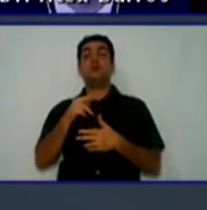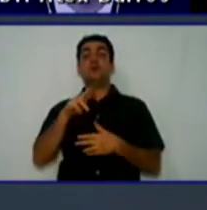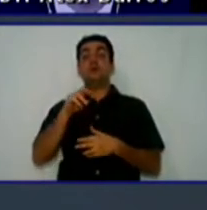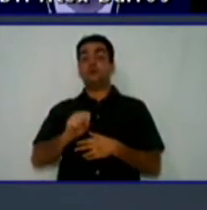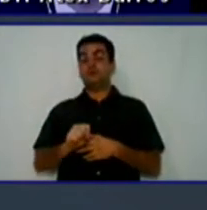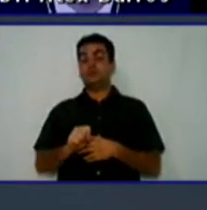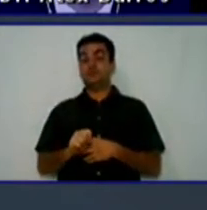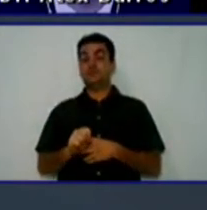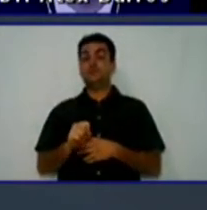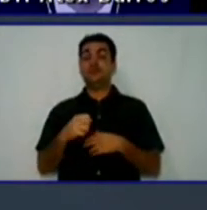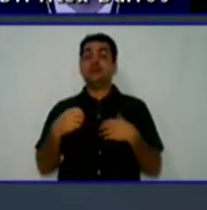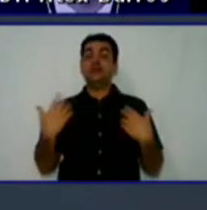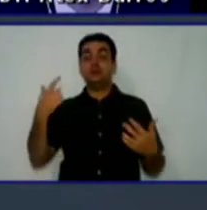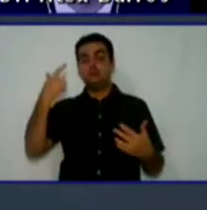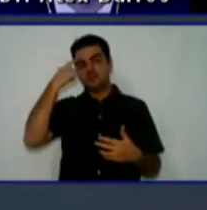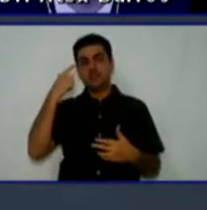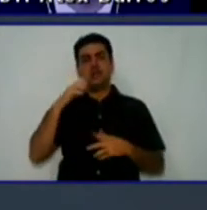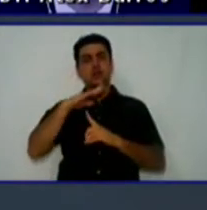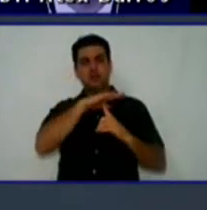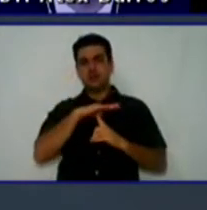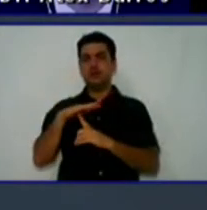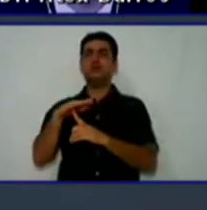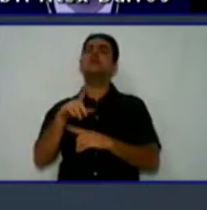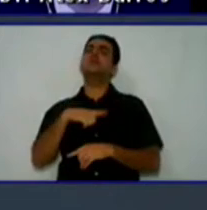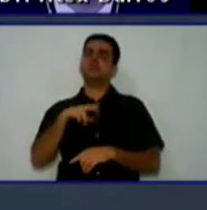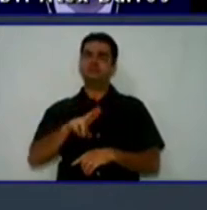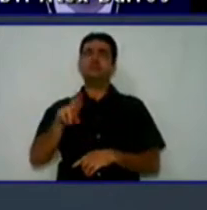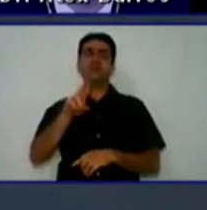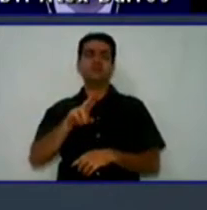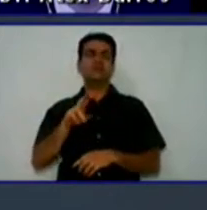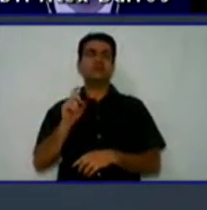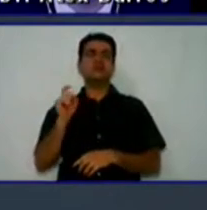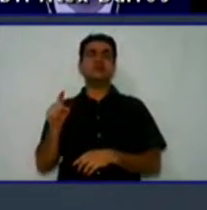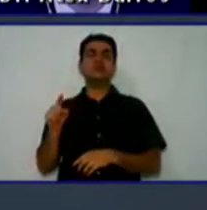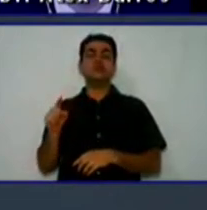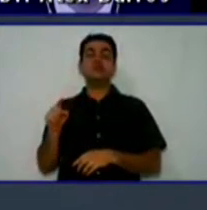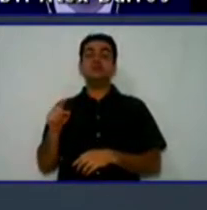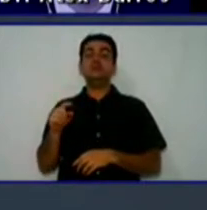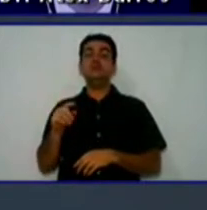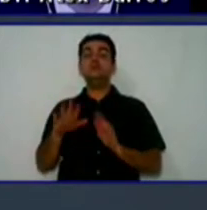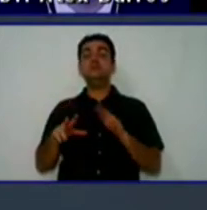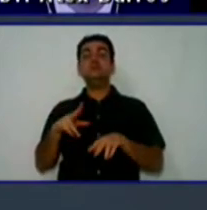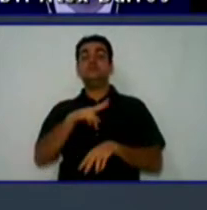a inferir que as aeronaves também eram utilizadas em prol